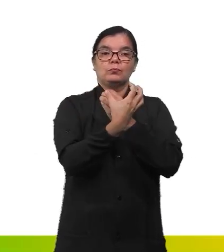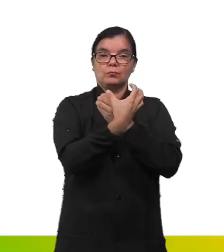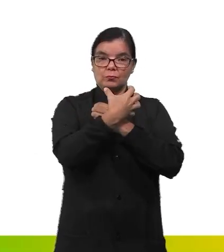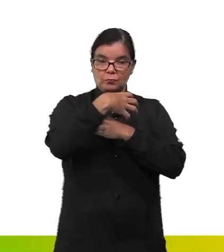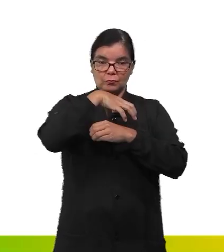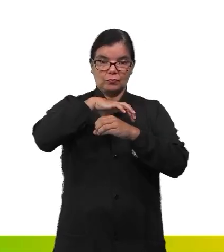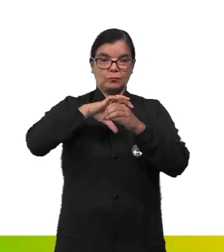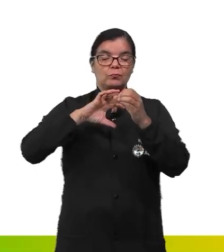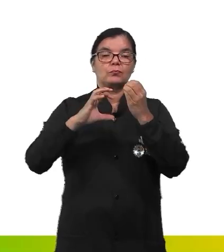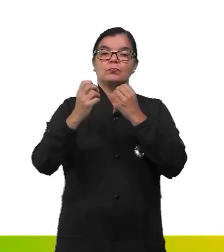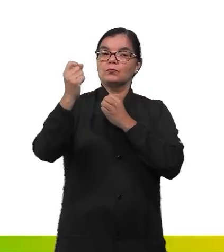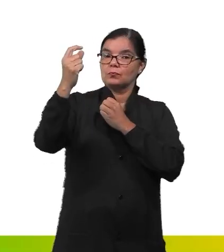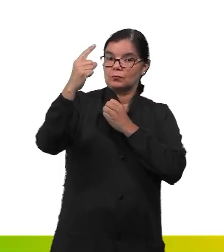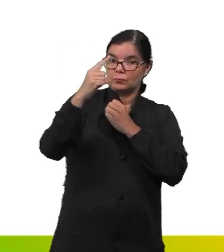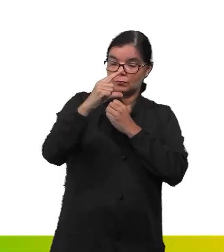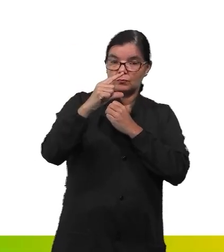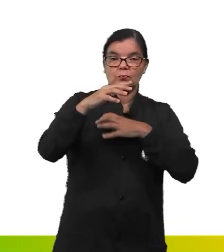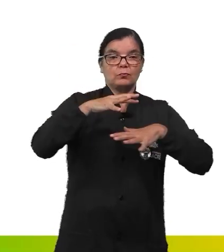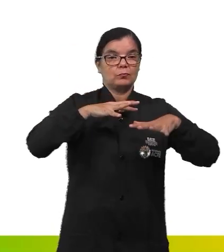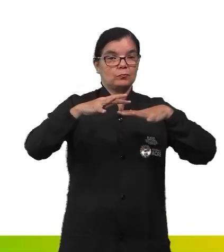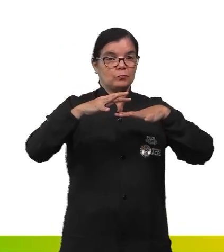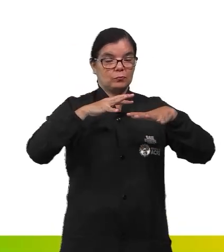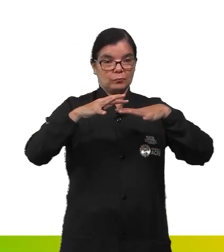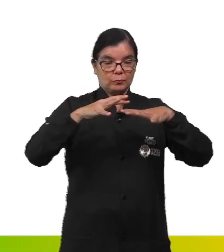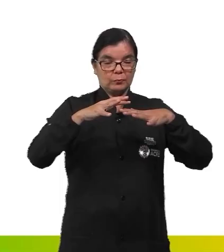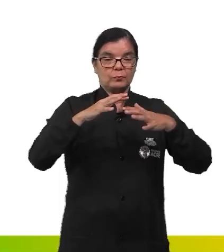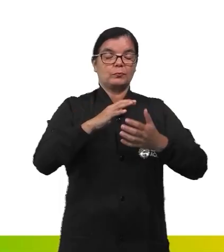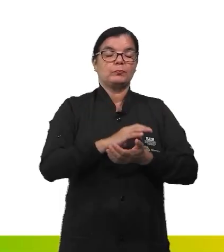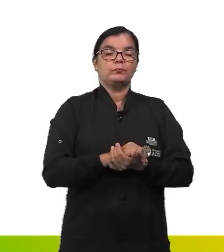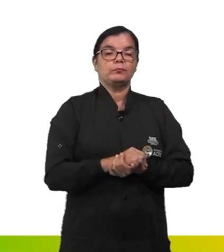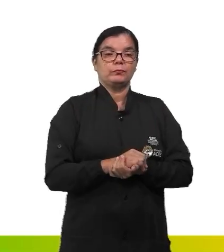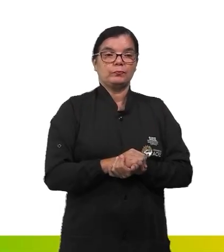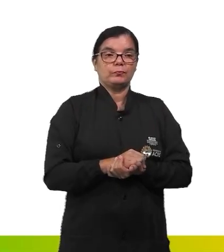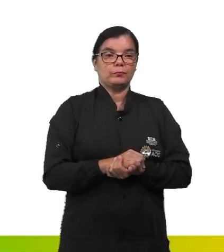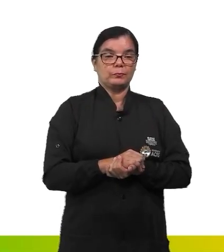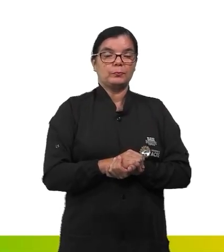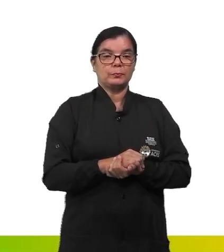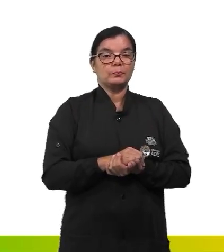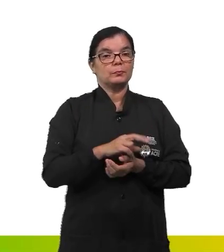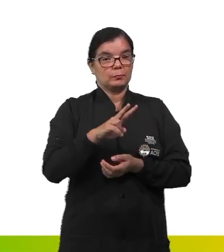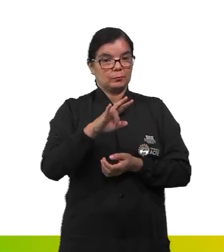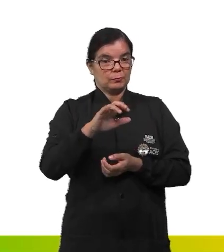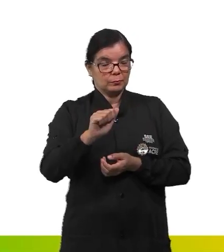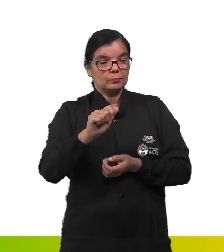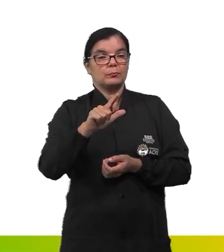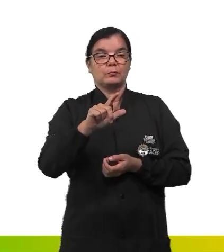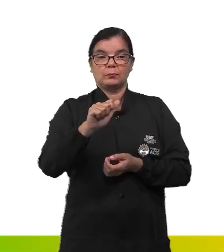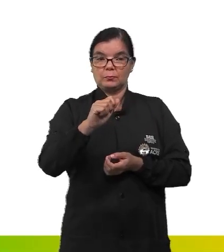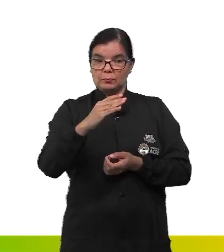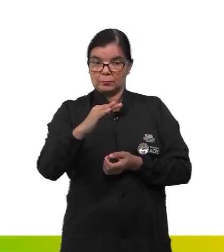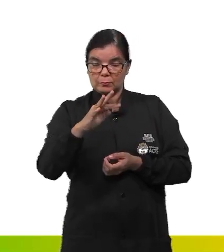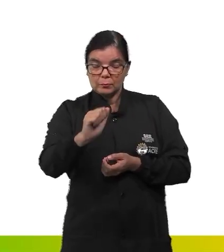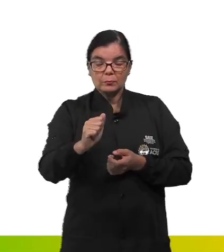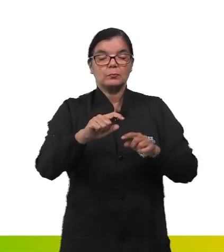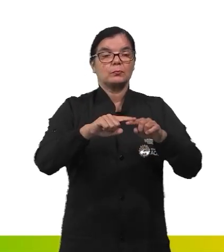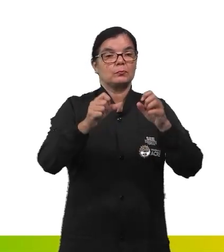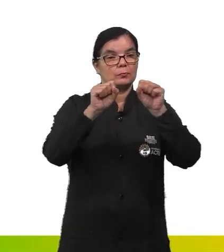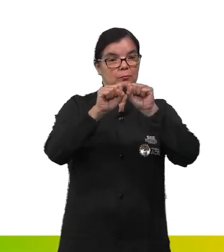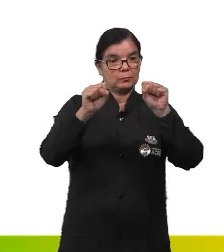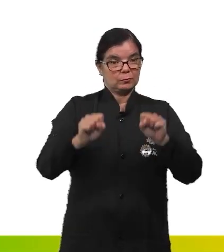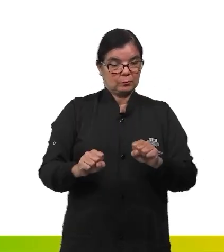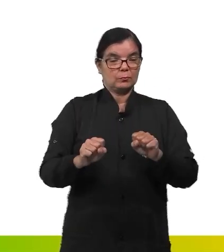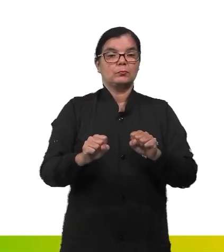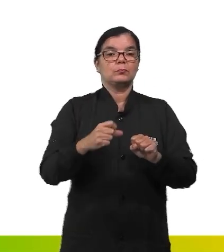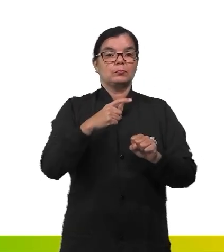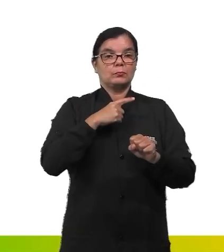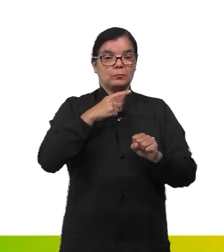é? Embora o Sol também esteja em movimento em torno do sistema da Via Láctea, que é a nossa galáxia, né? Mas o sistema heliocêntrico em